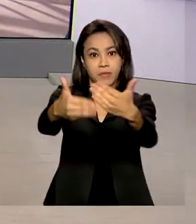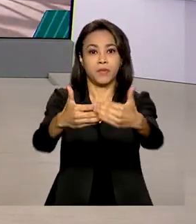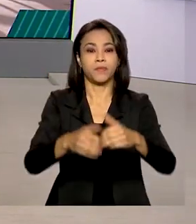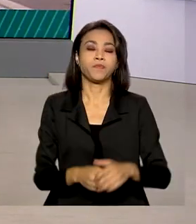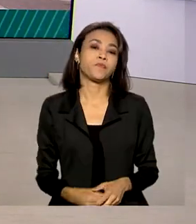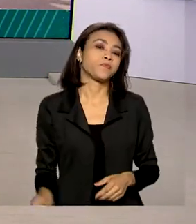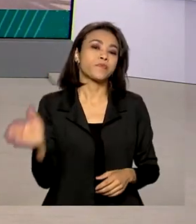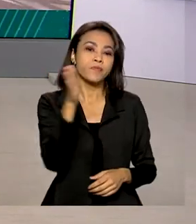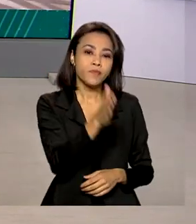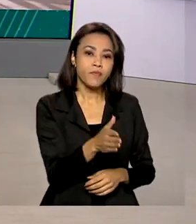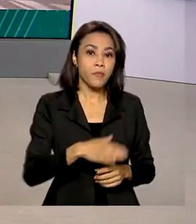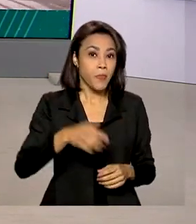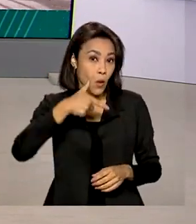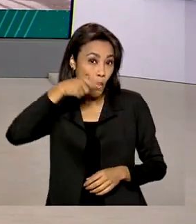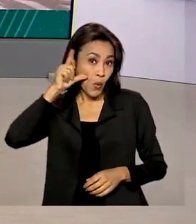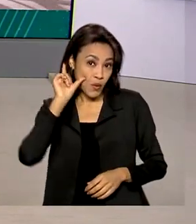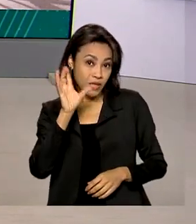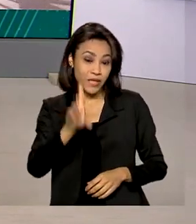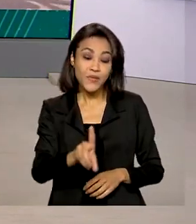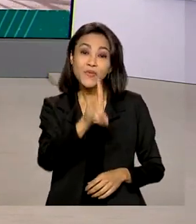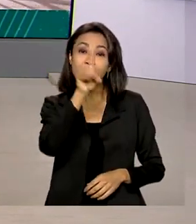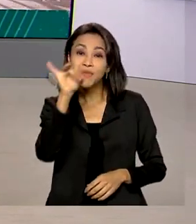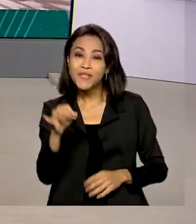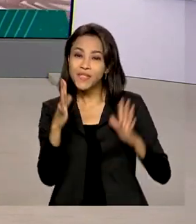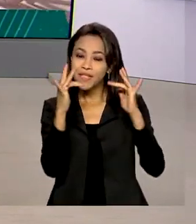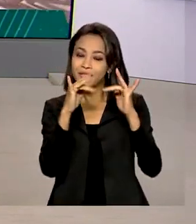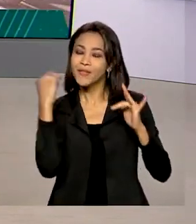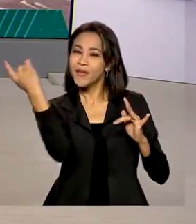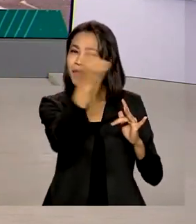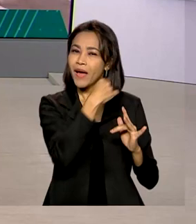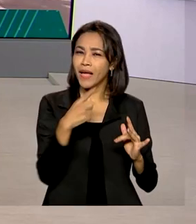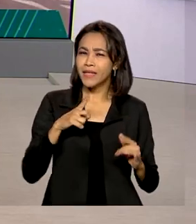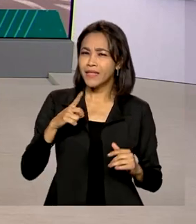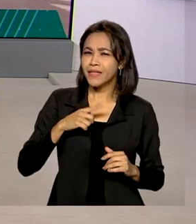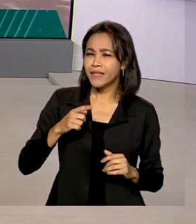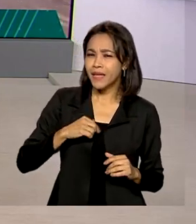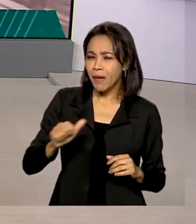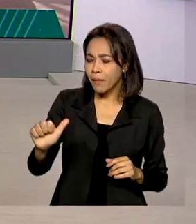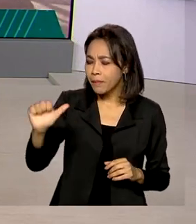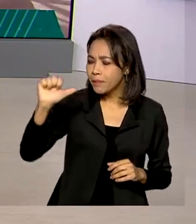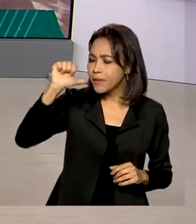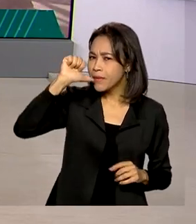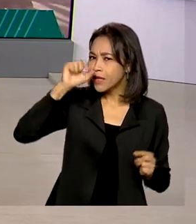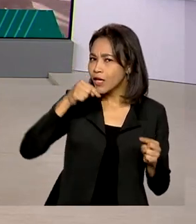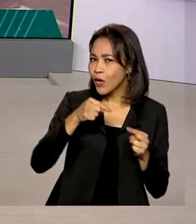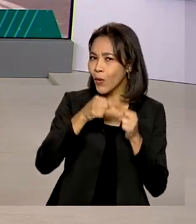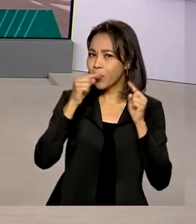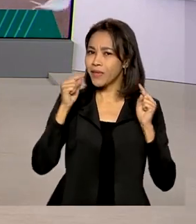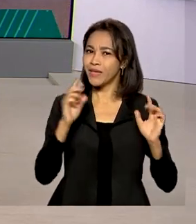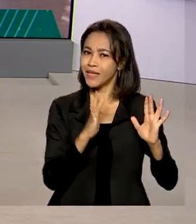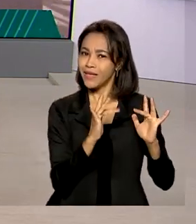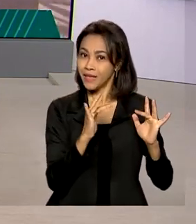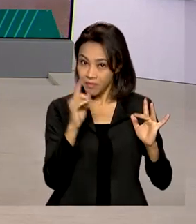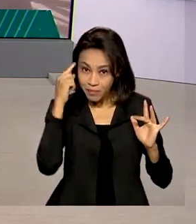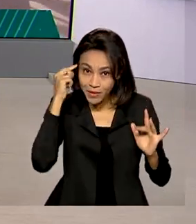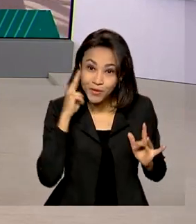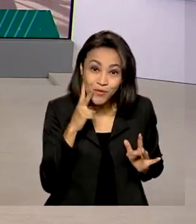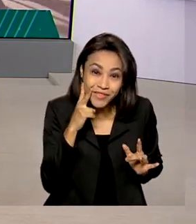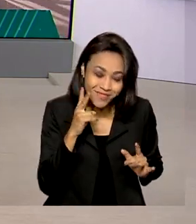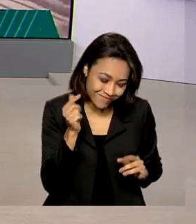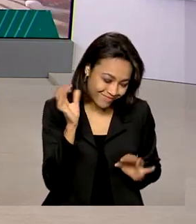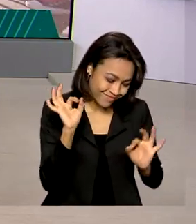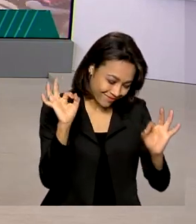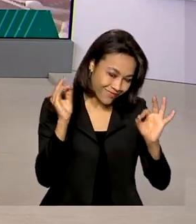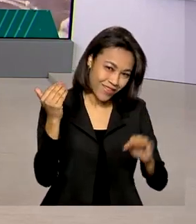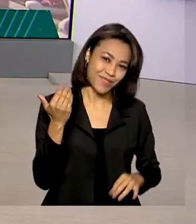E ontem foi o dia dos namorados e tem uma bebida que combina super bem com essa comemoração quem pensou em vinho acertou